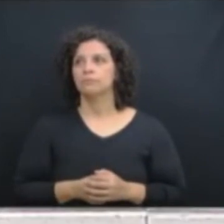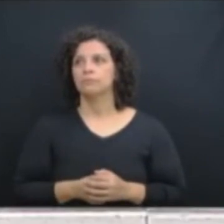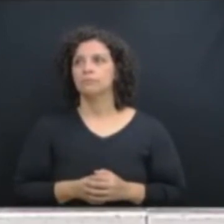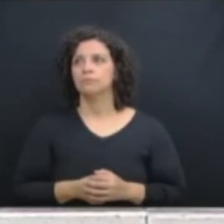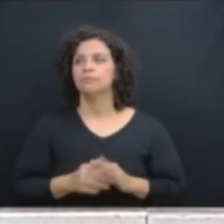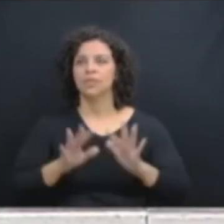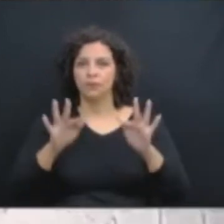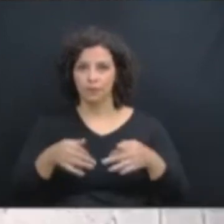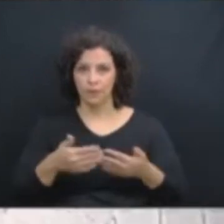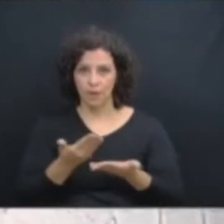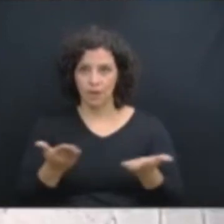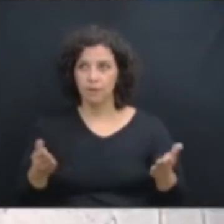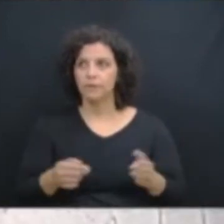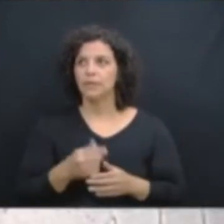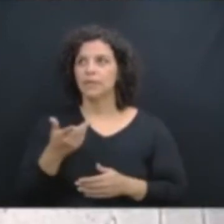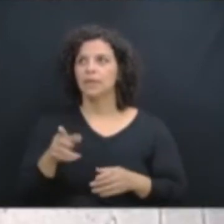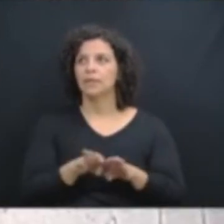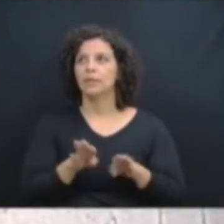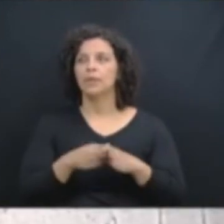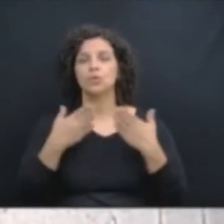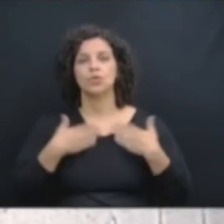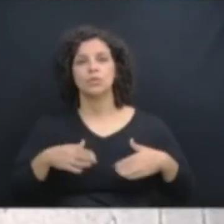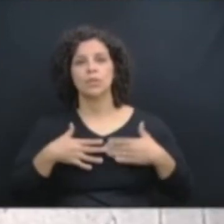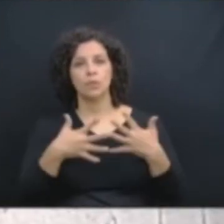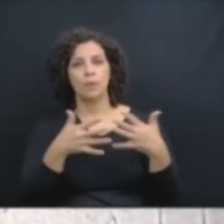Pois não, deputado. Ou você quer desejar um